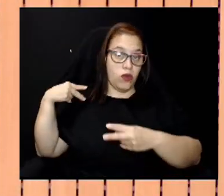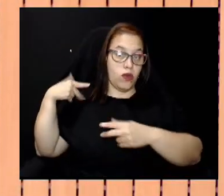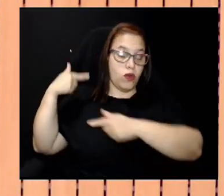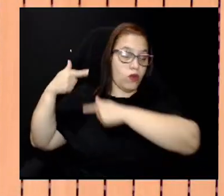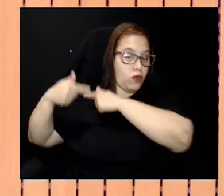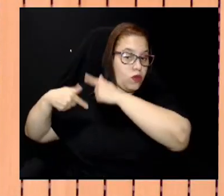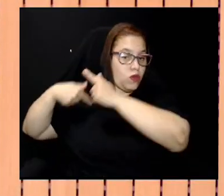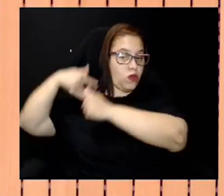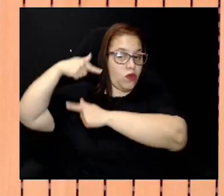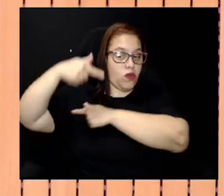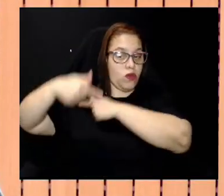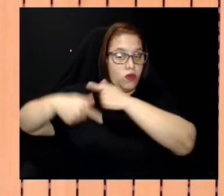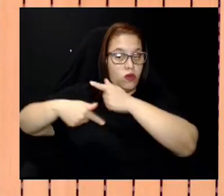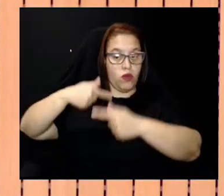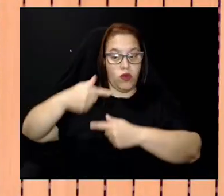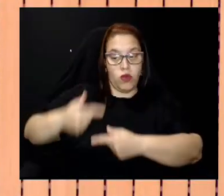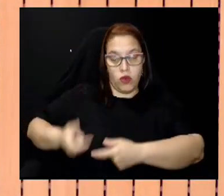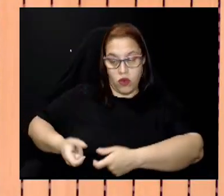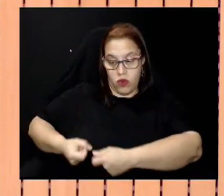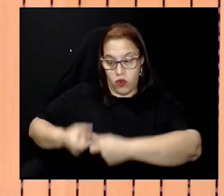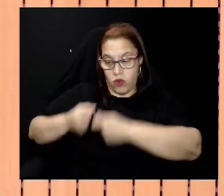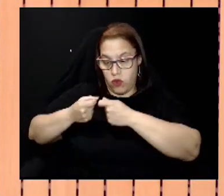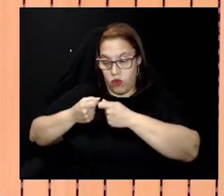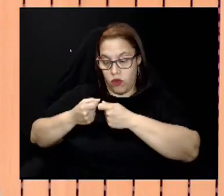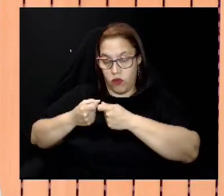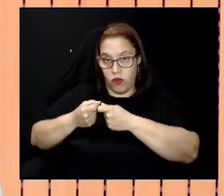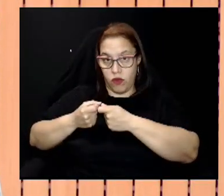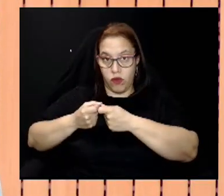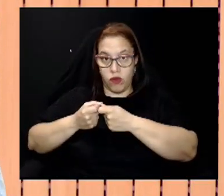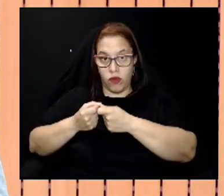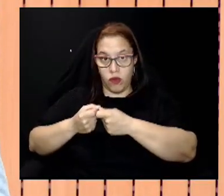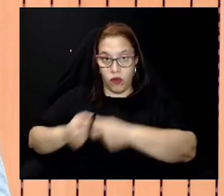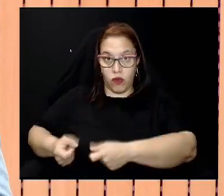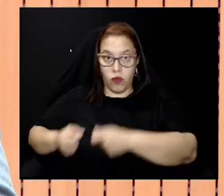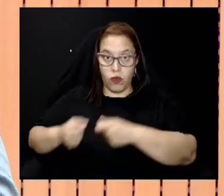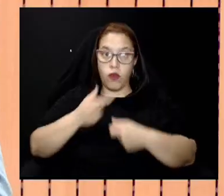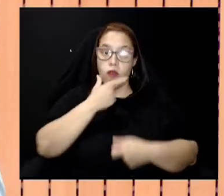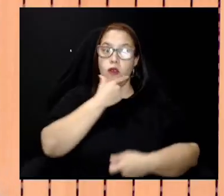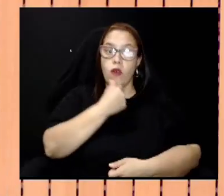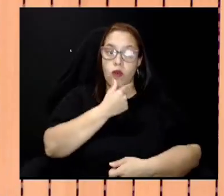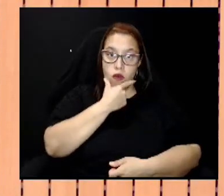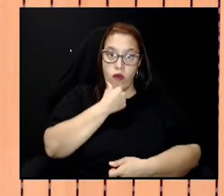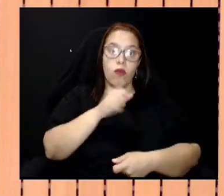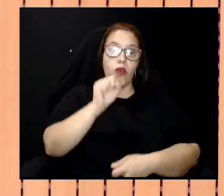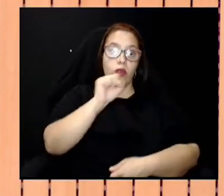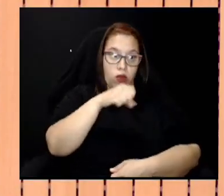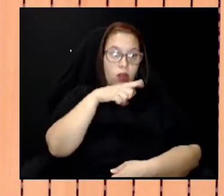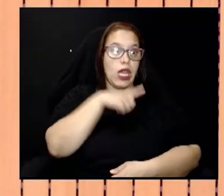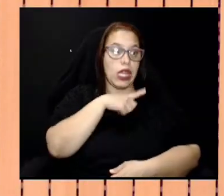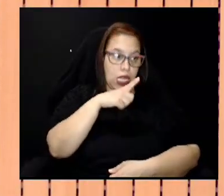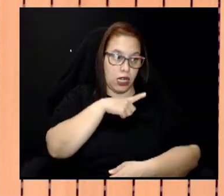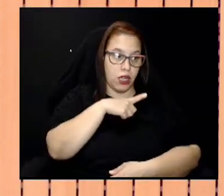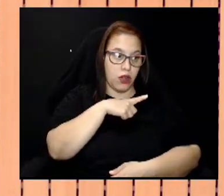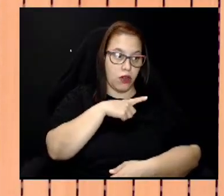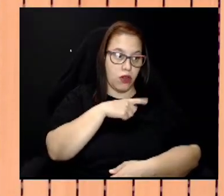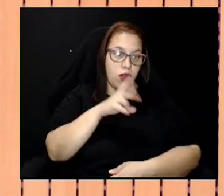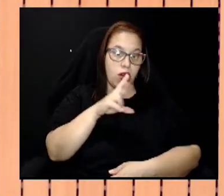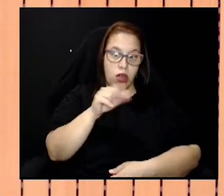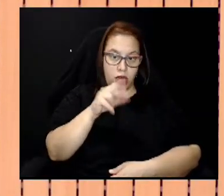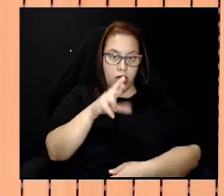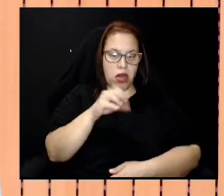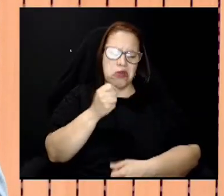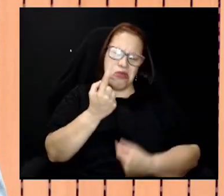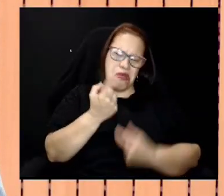de câncer de mama nas mulheres e câncer de mama masculino. Sim, ele existe, raro, mas existe. Câncer